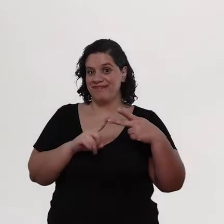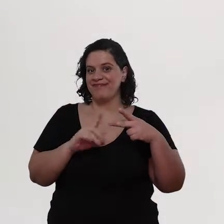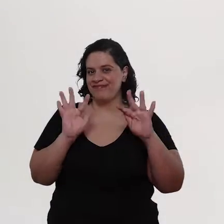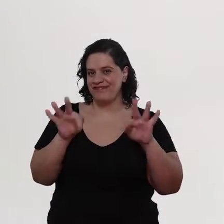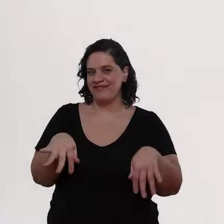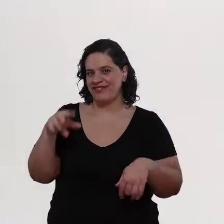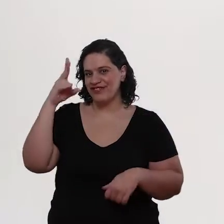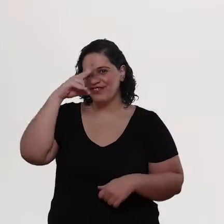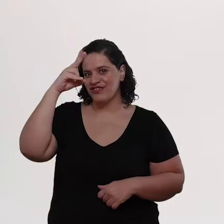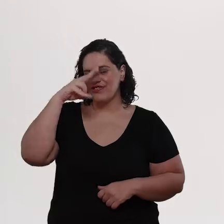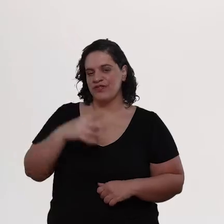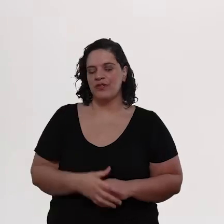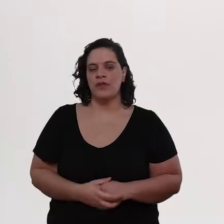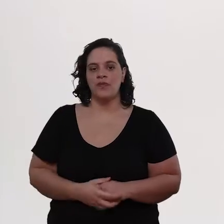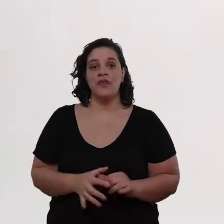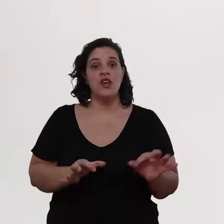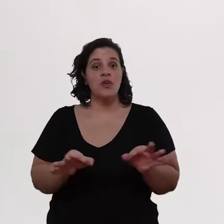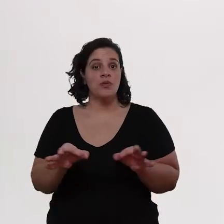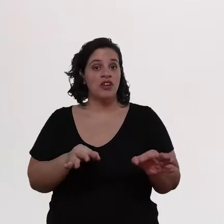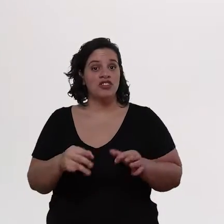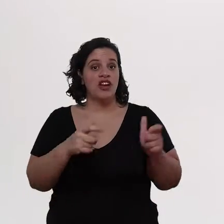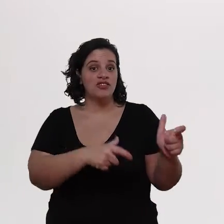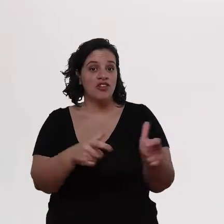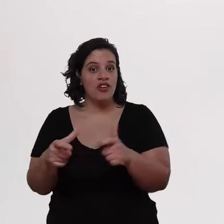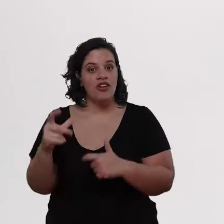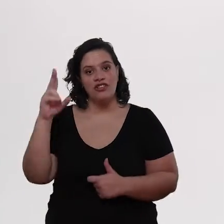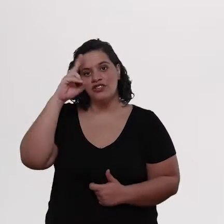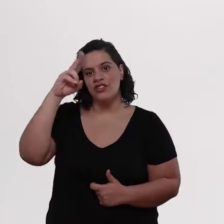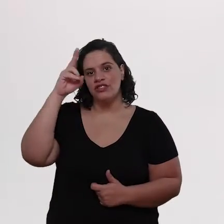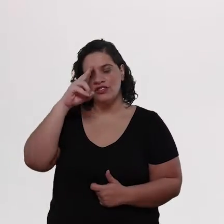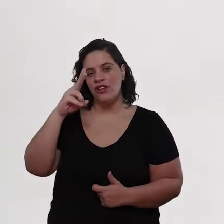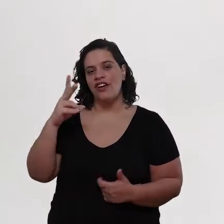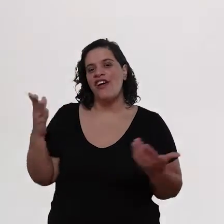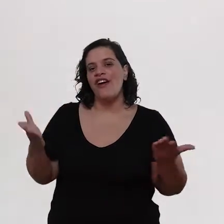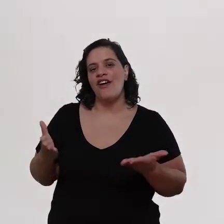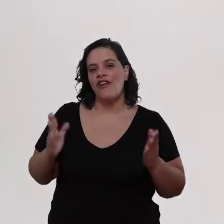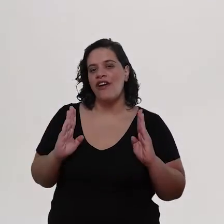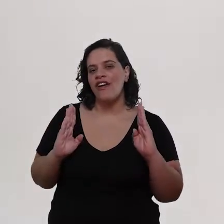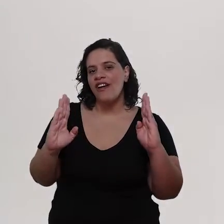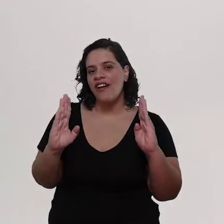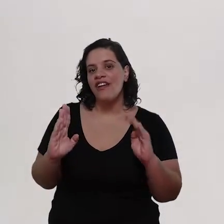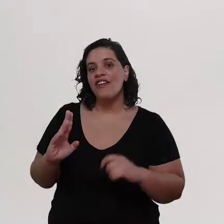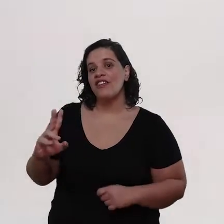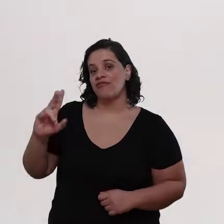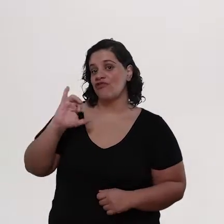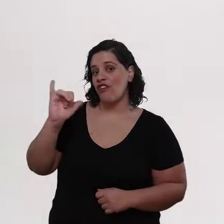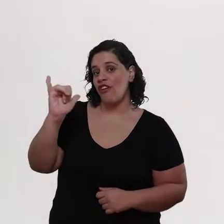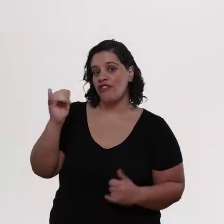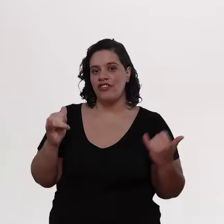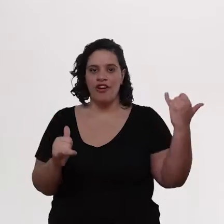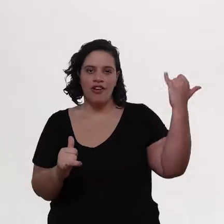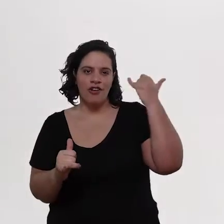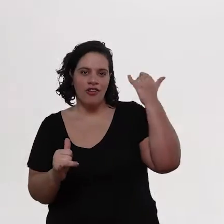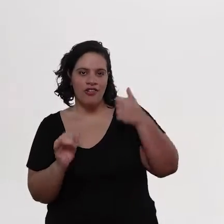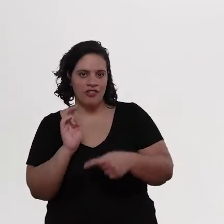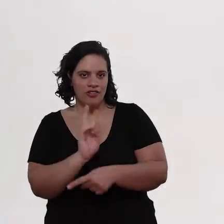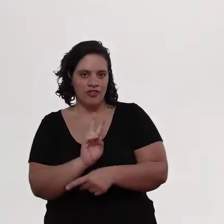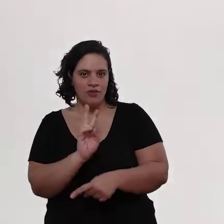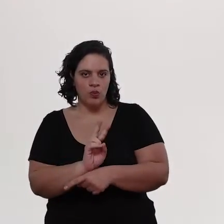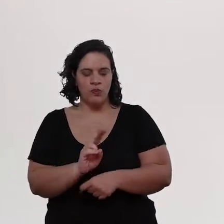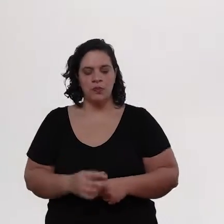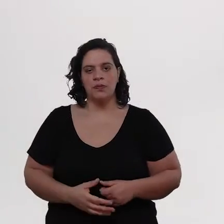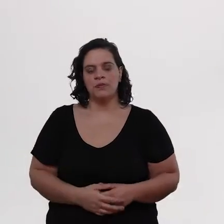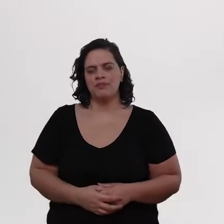segundo capítulo do nosso projeto Cada Canto Uma História, temporada Histórias para Quem Cuida. Eu me